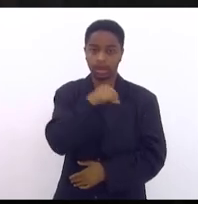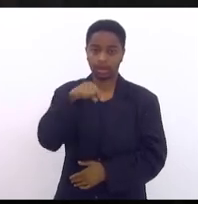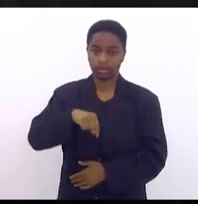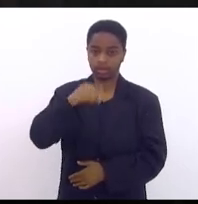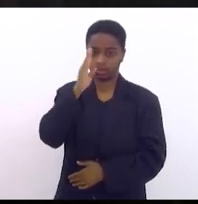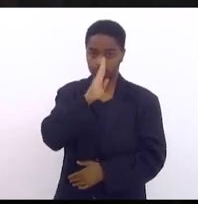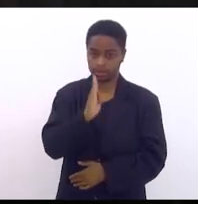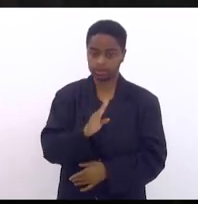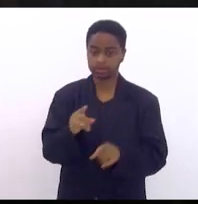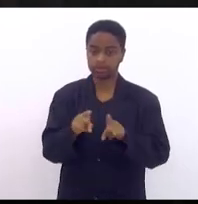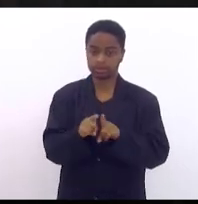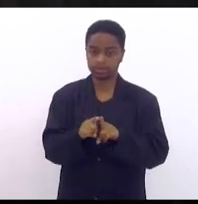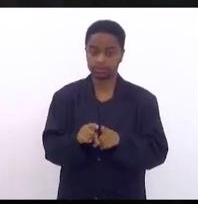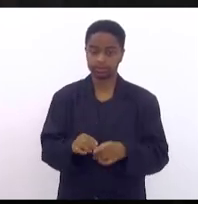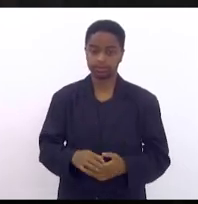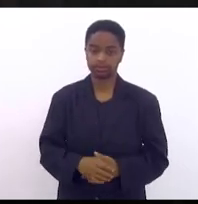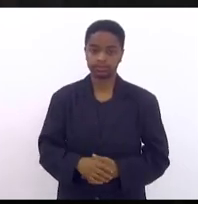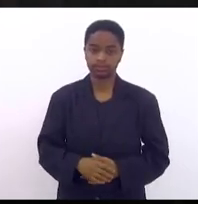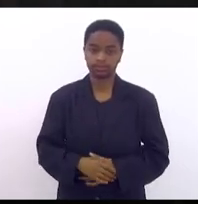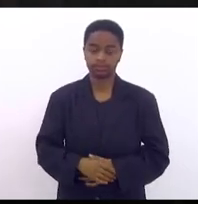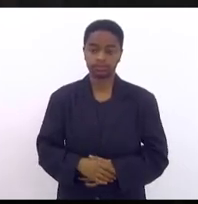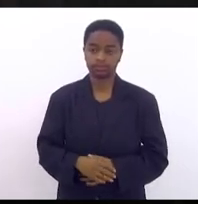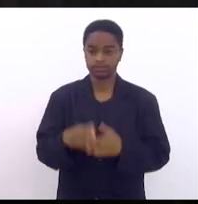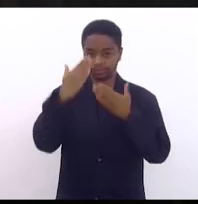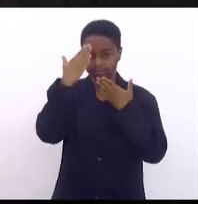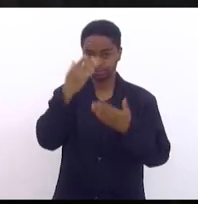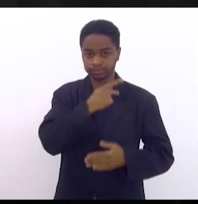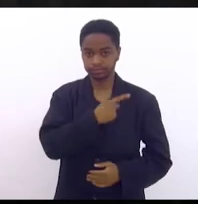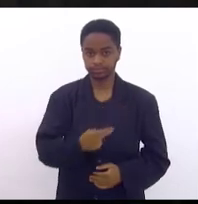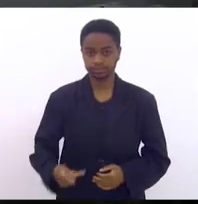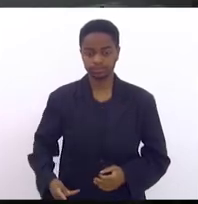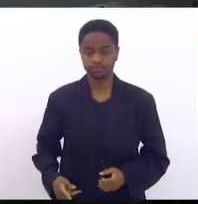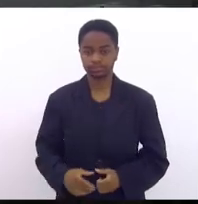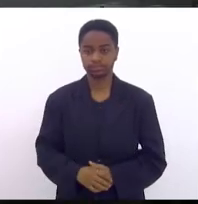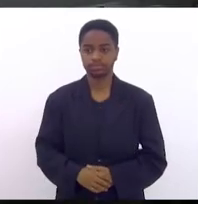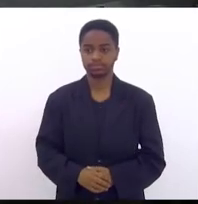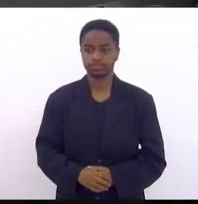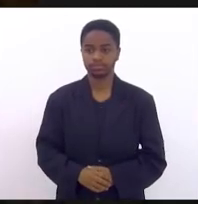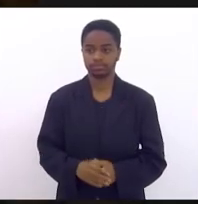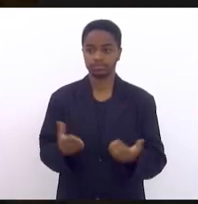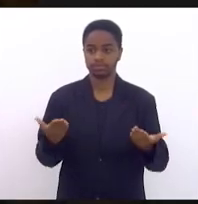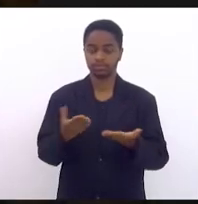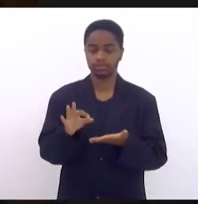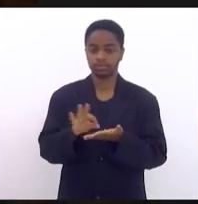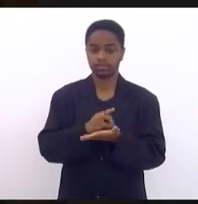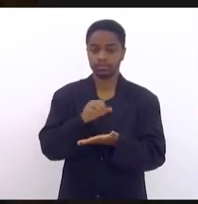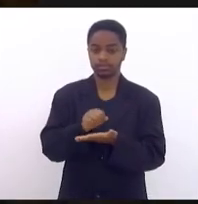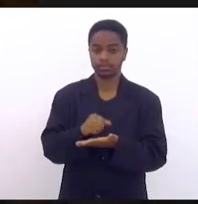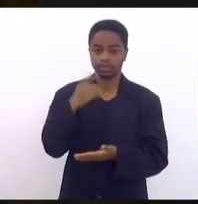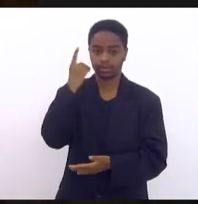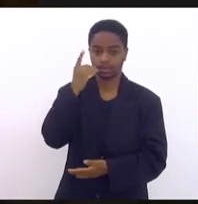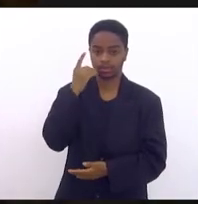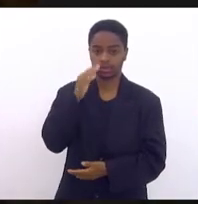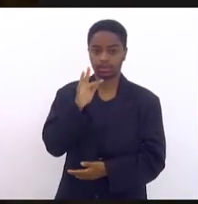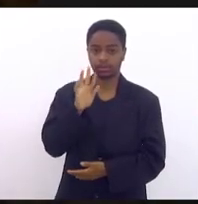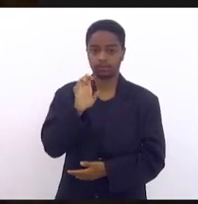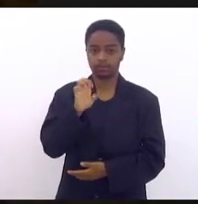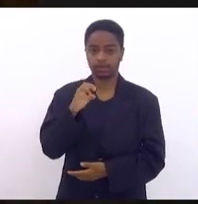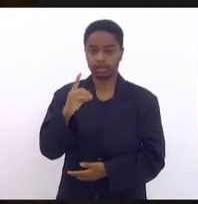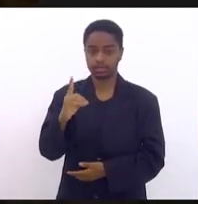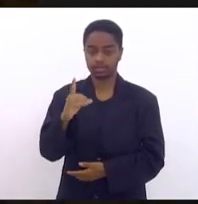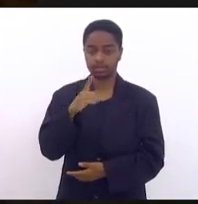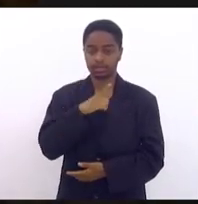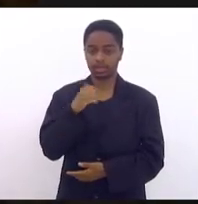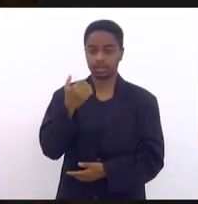em especial, aqui no Estado do Rio de Janeiro. Muito obrigado, senhora presidente. Próximo orador inscrito é o nobre deputado Fred Pacheco.